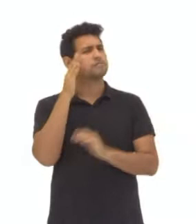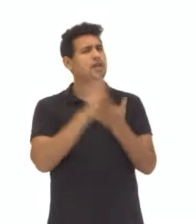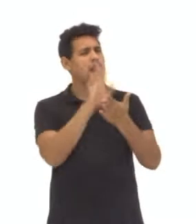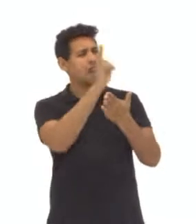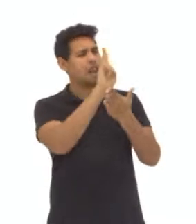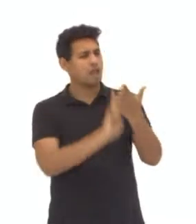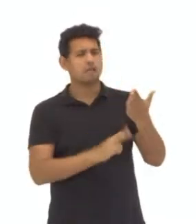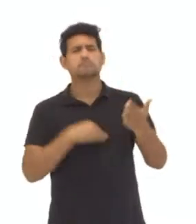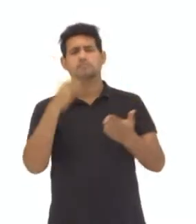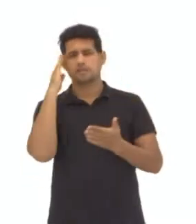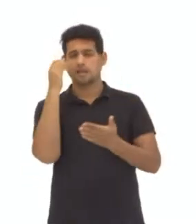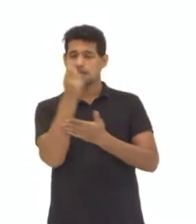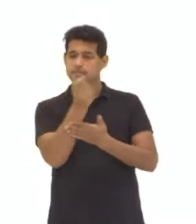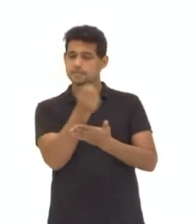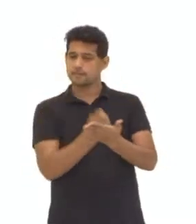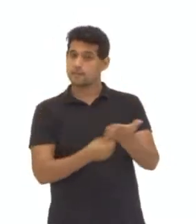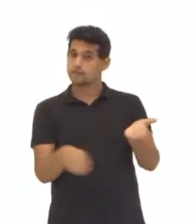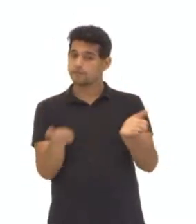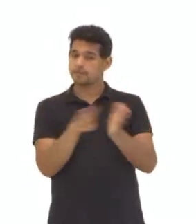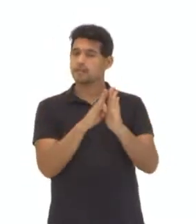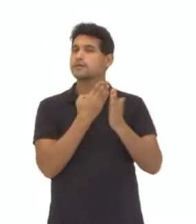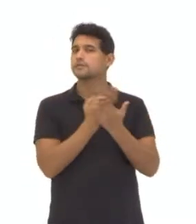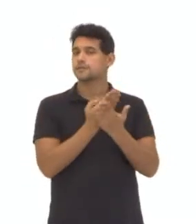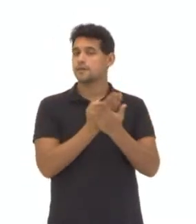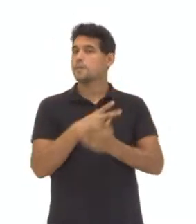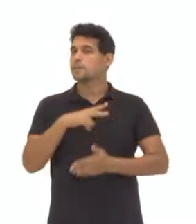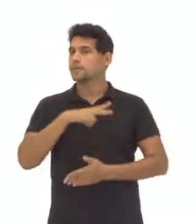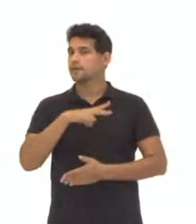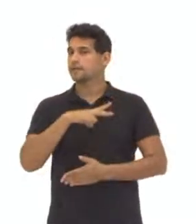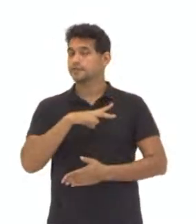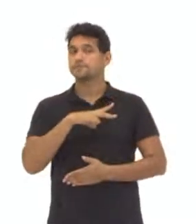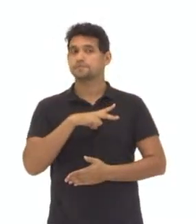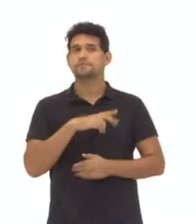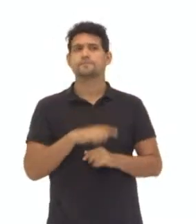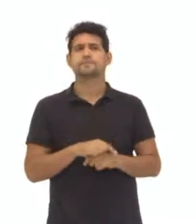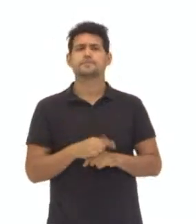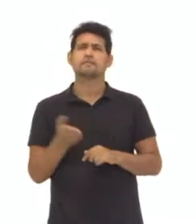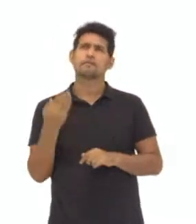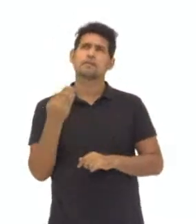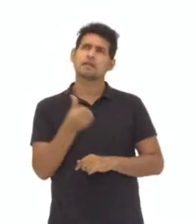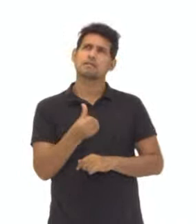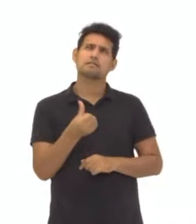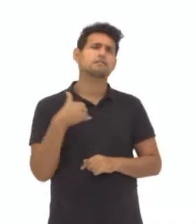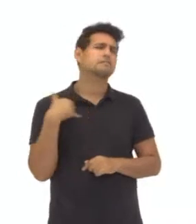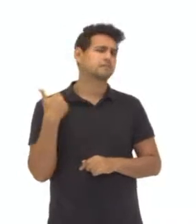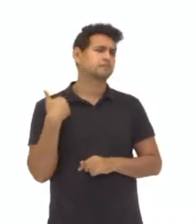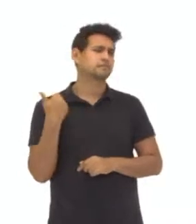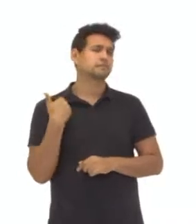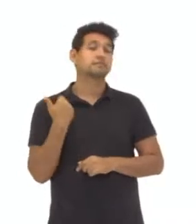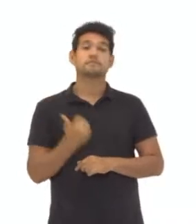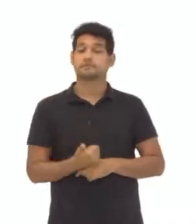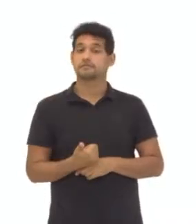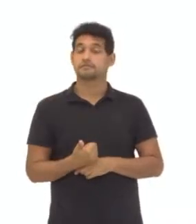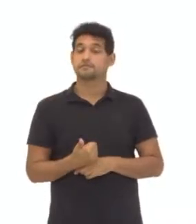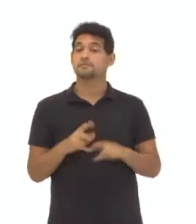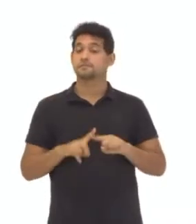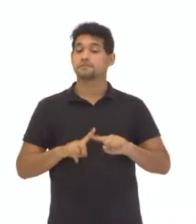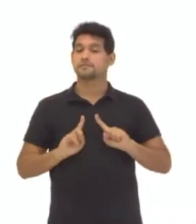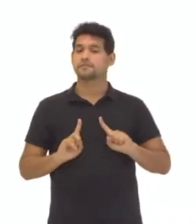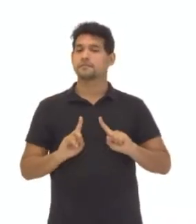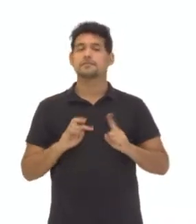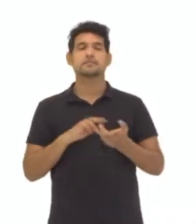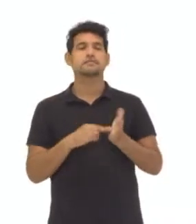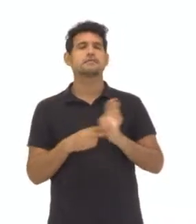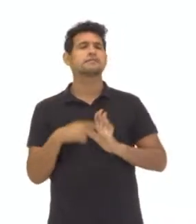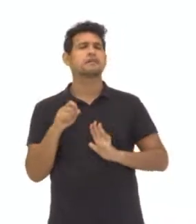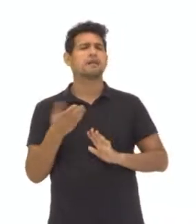e escrever quando cheguei à escolinha particular de Eunice. Aos 6 anos. Era, portanto, a